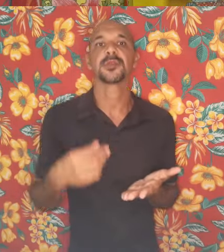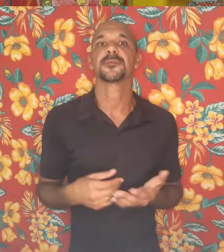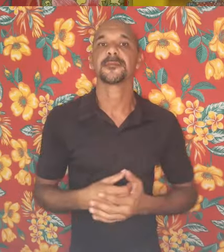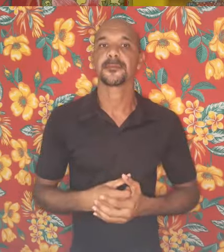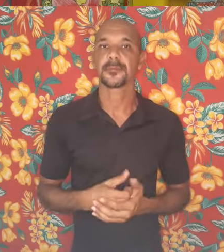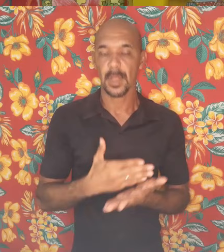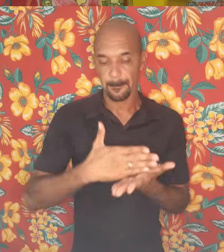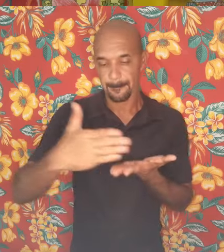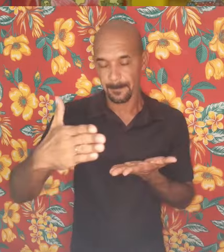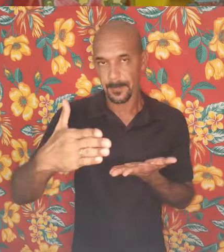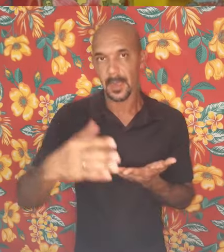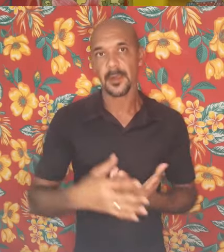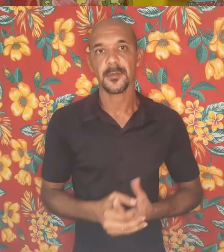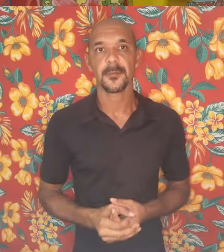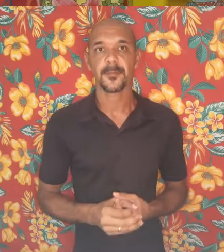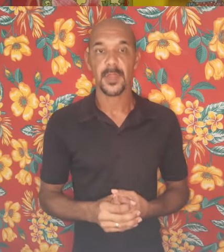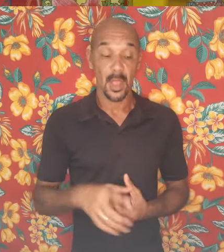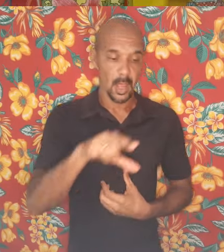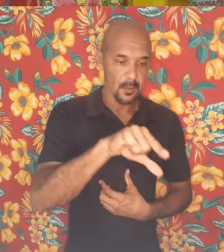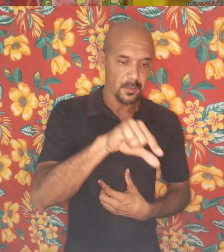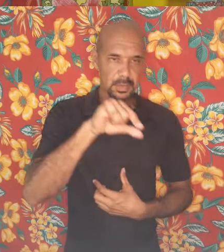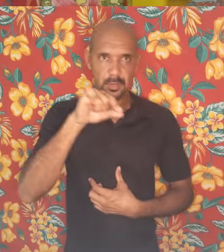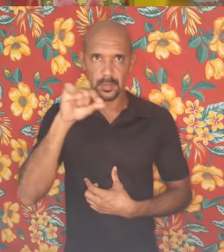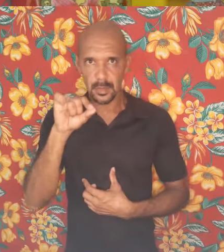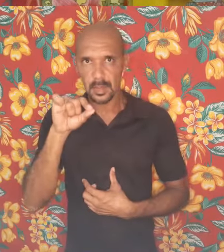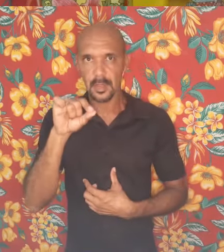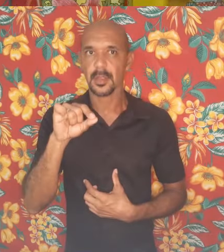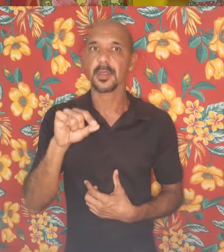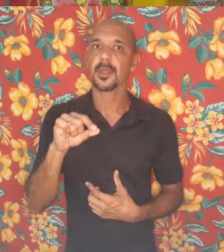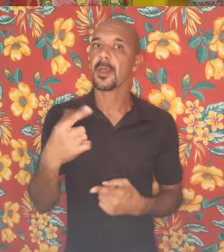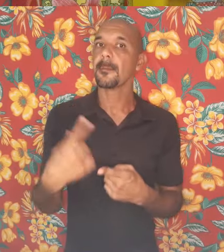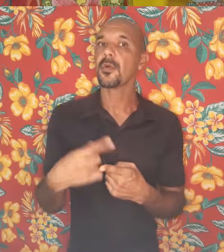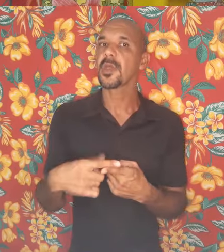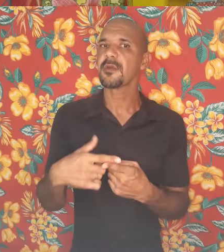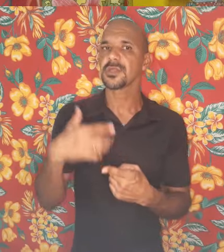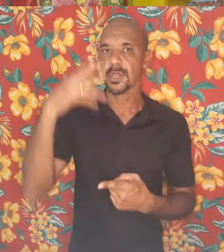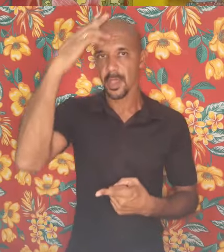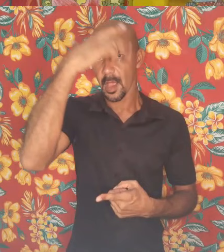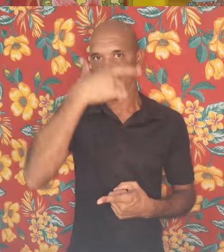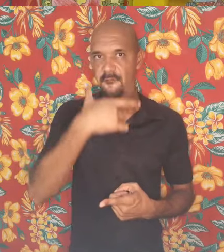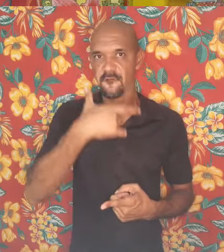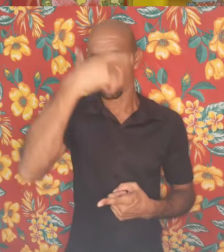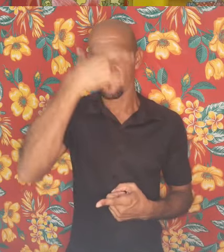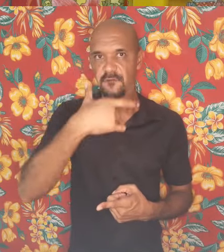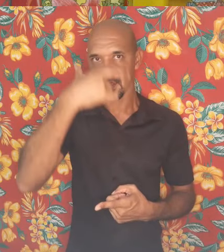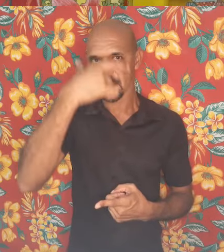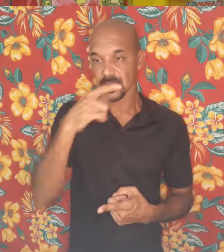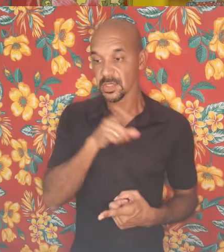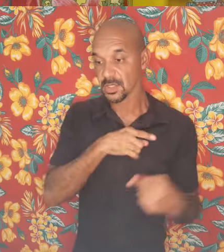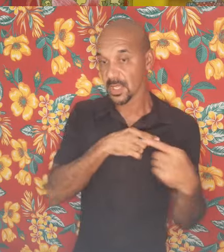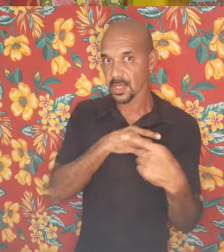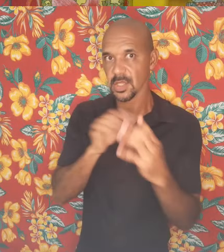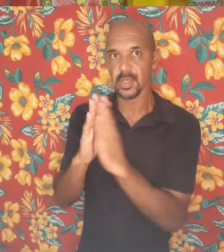escolher onde vai ser a face do nosso boneco. Neste caso, eu vou querer usar desse lado aqui,